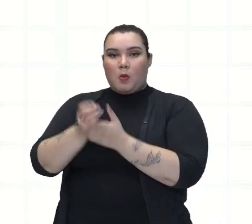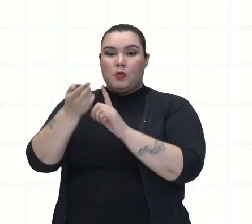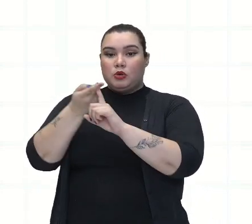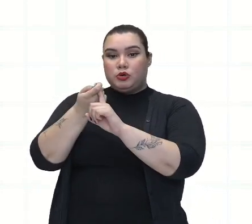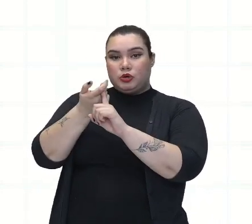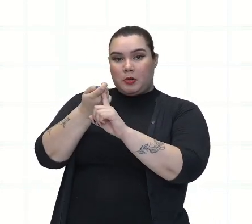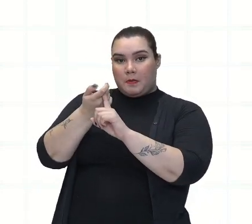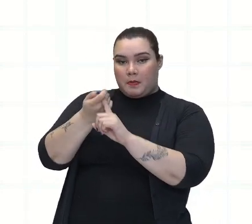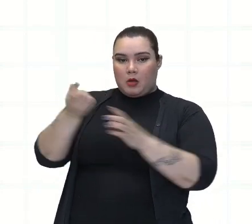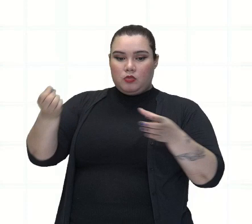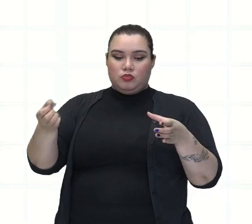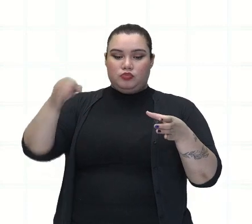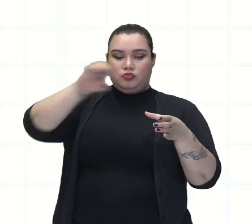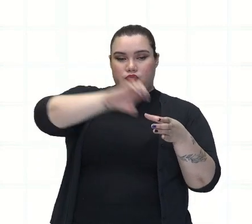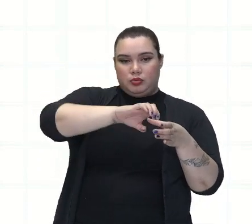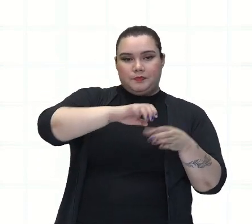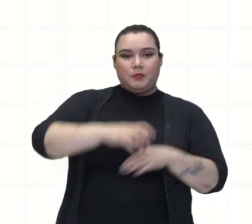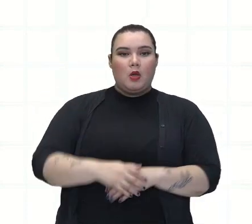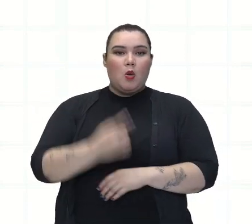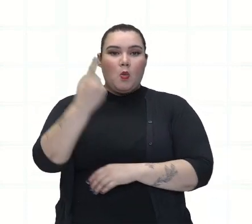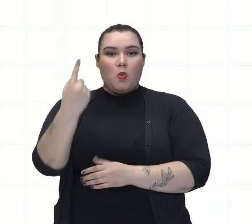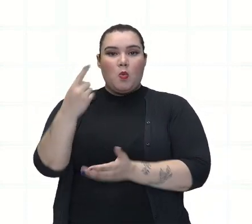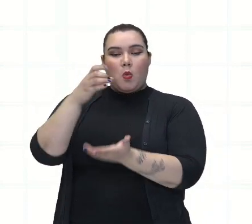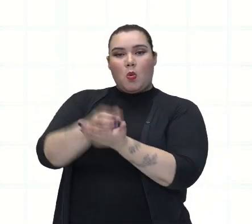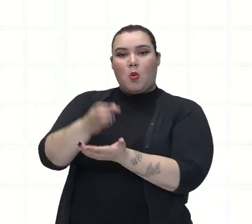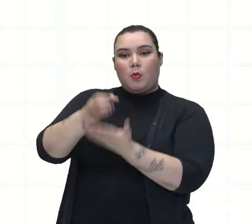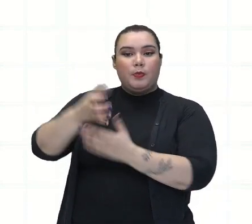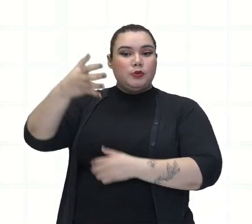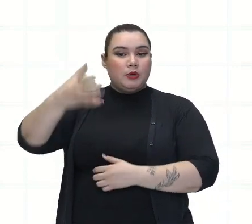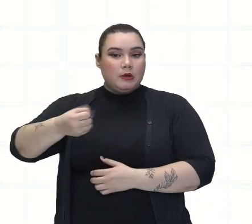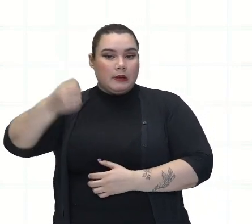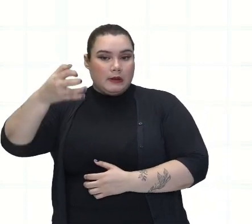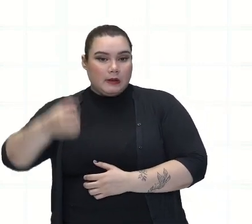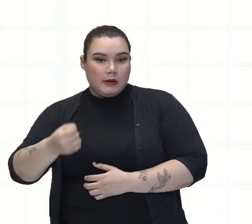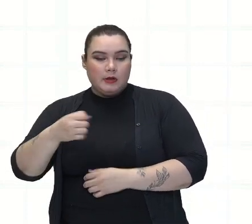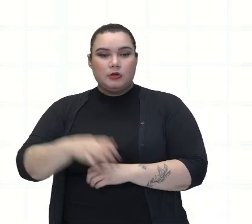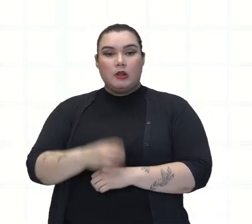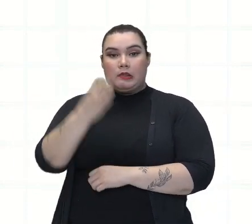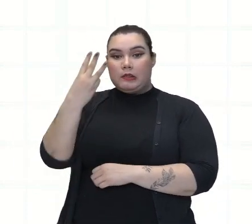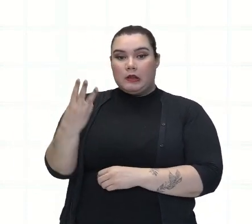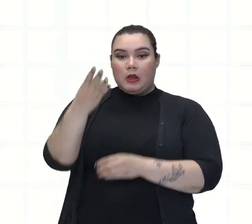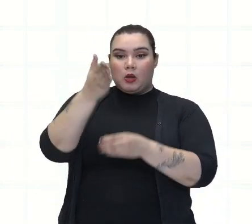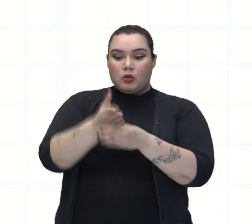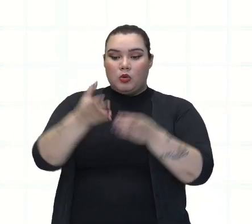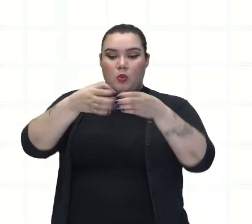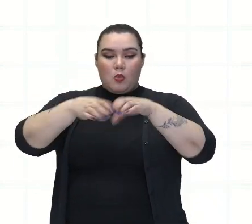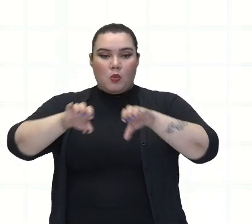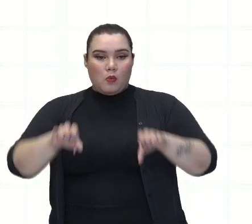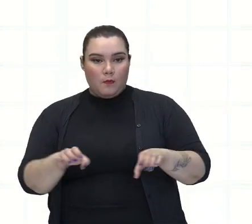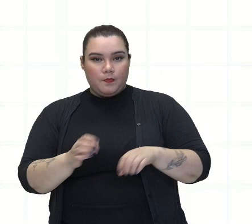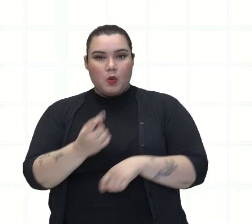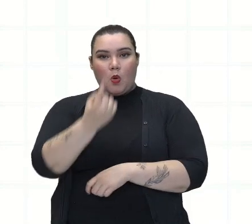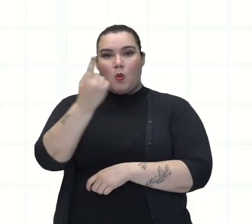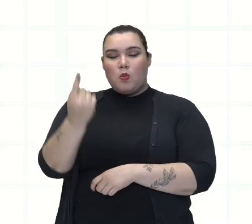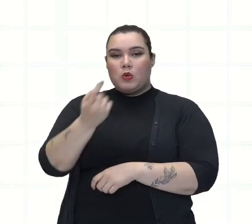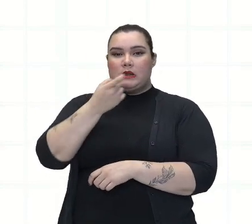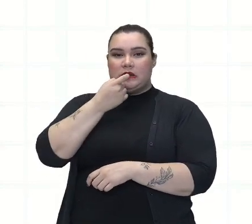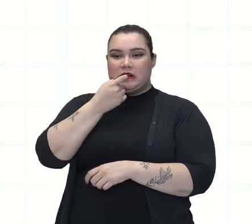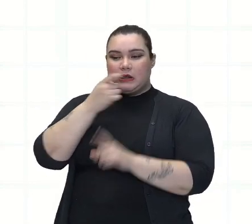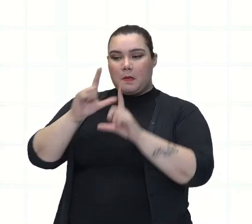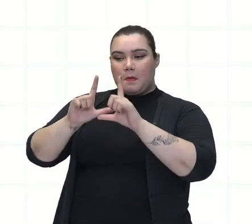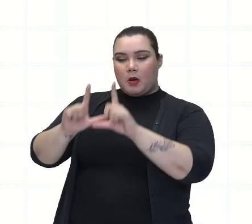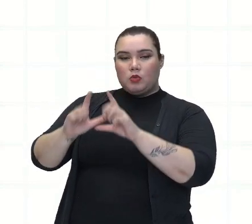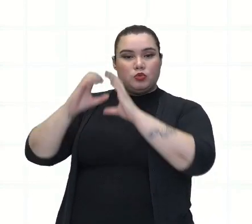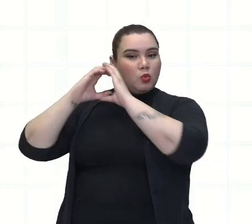1 xícara de leite, 3 ovos inteiros, 1 pacotinho de coco